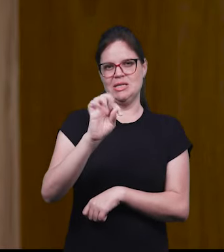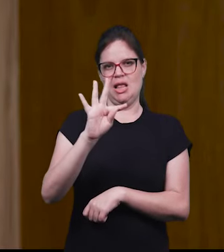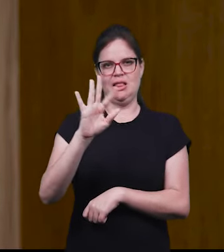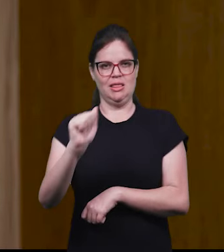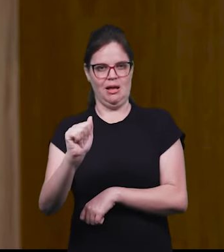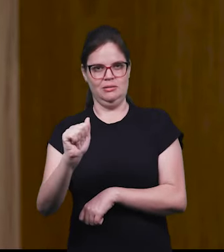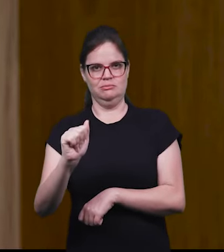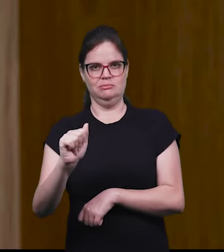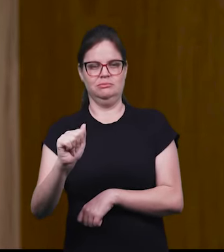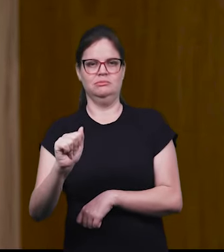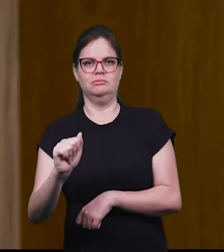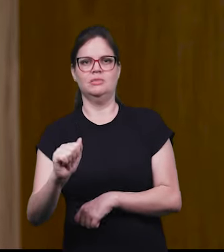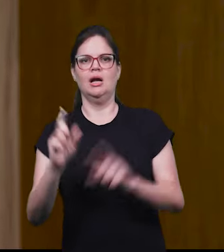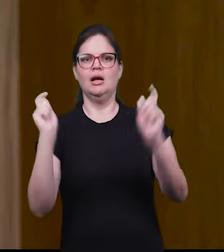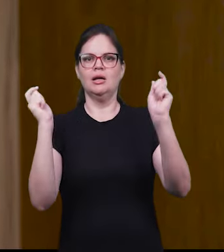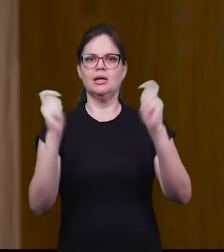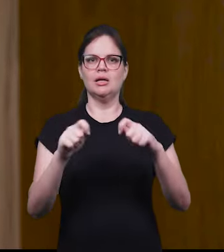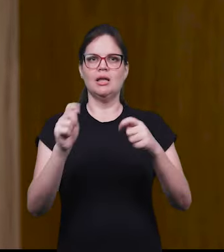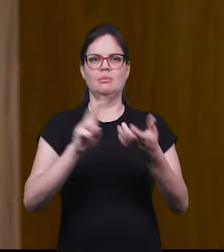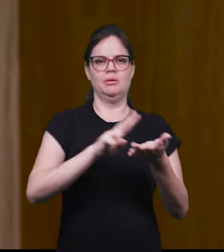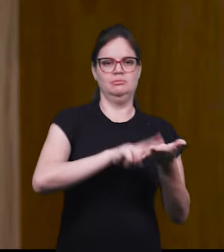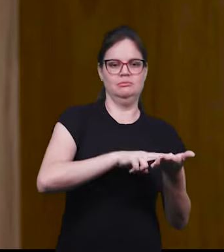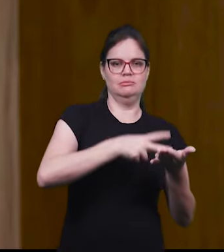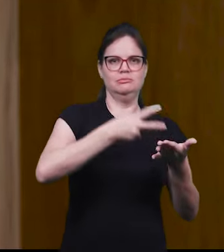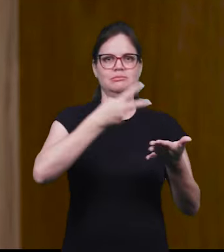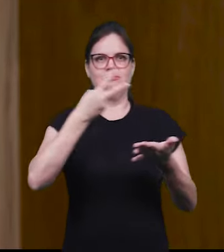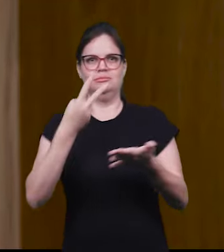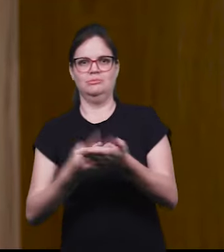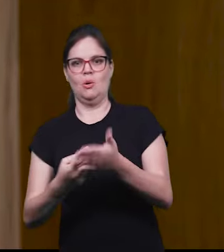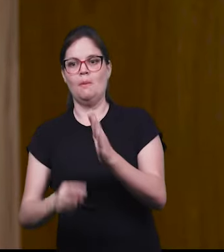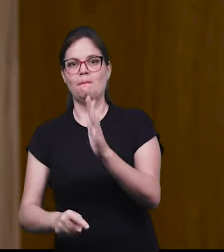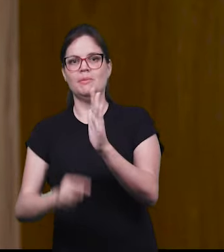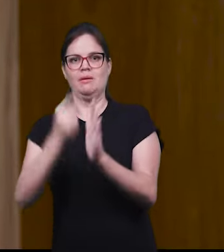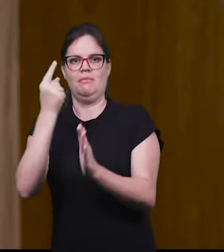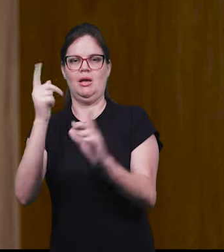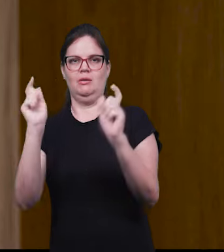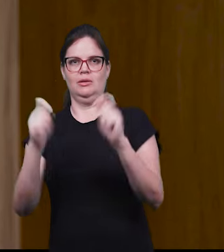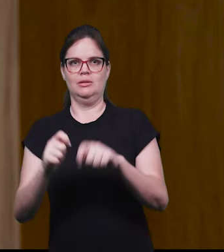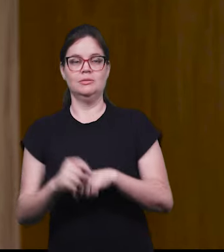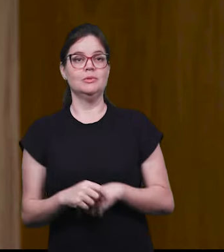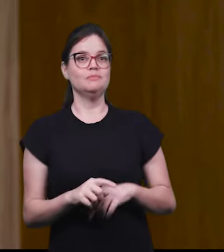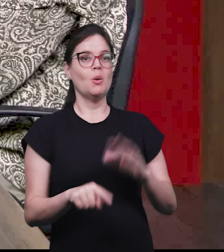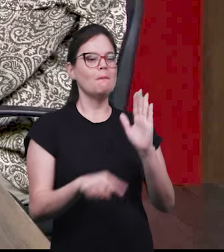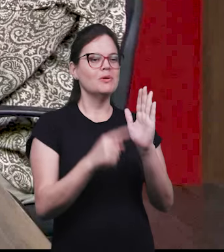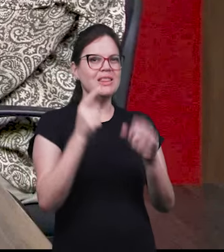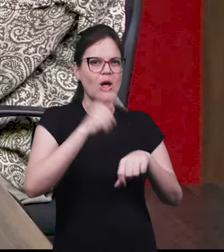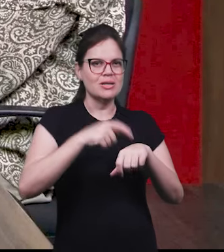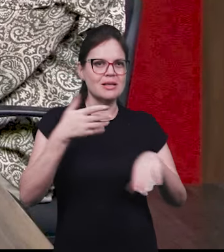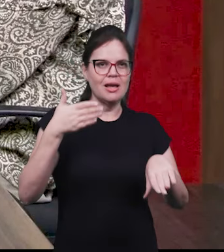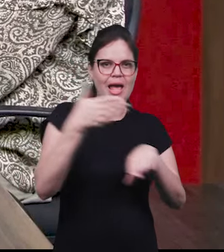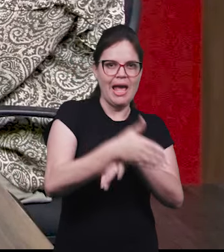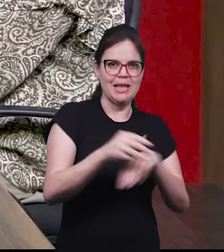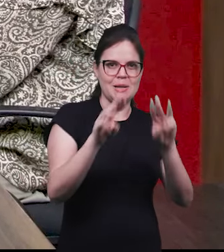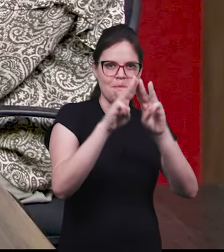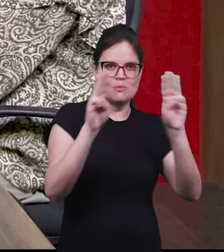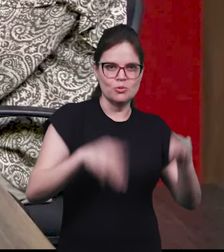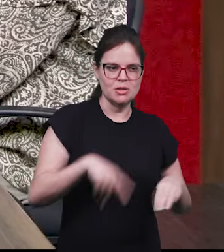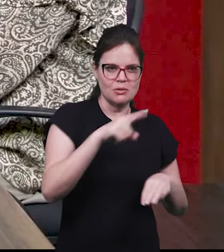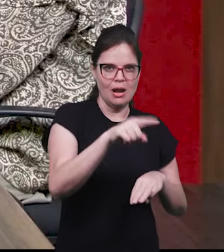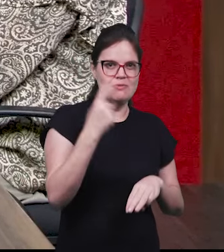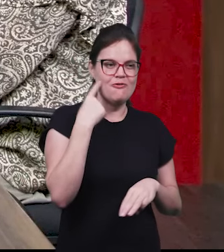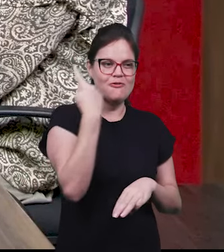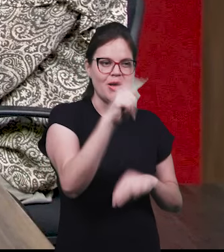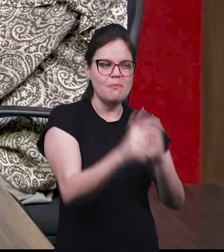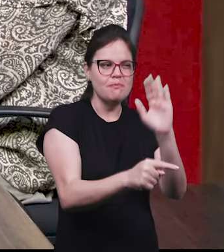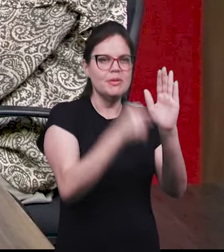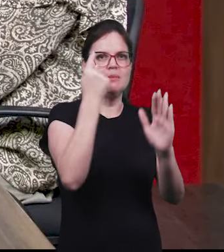que possibilitou a tradução dos hieroglifos egípcios. A primeira coisa que você vê quando você entra na parte da história